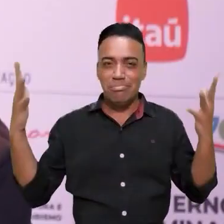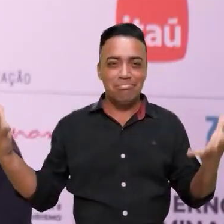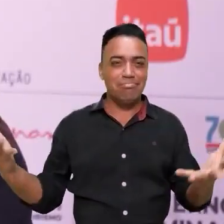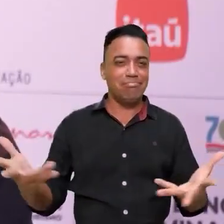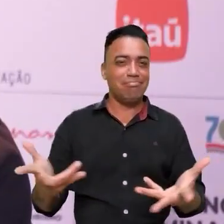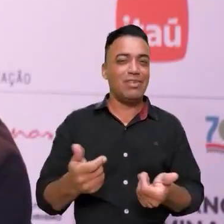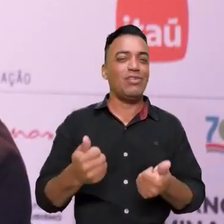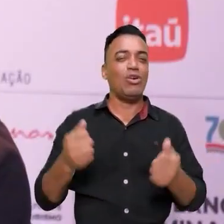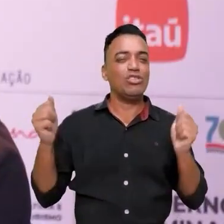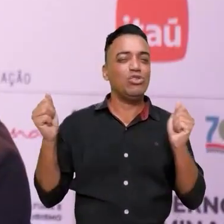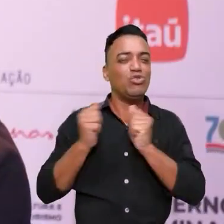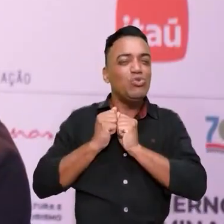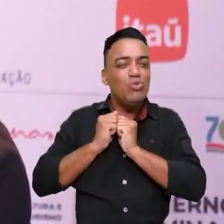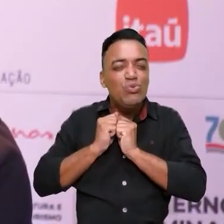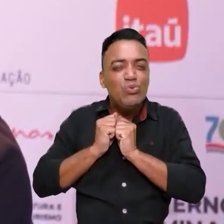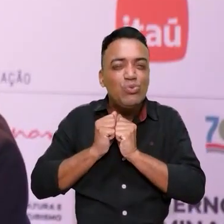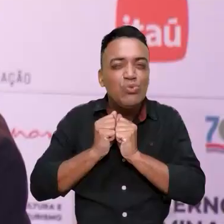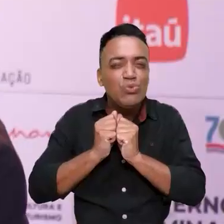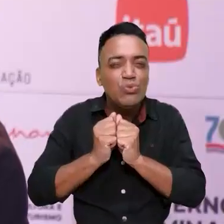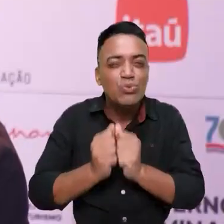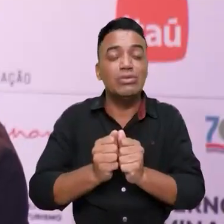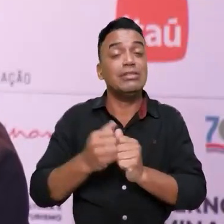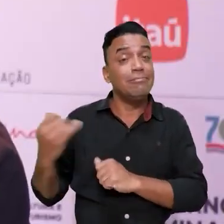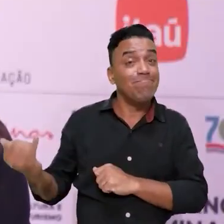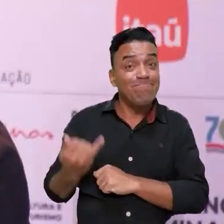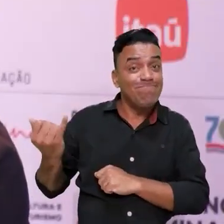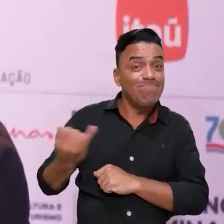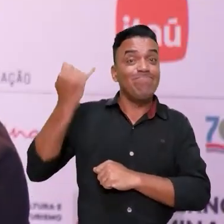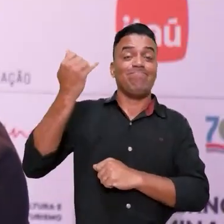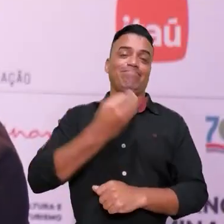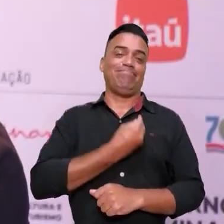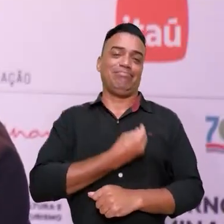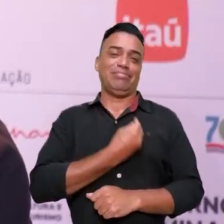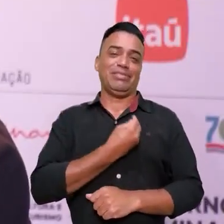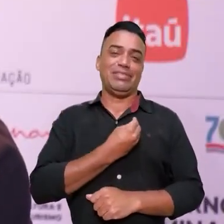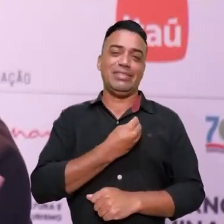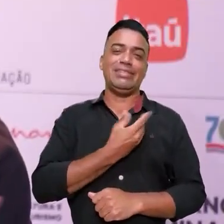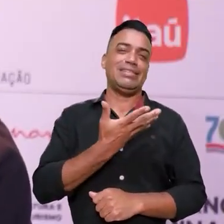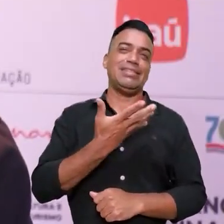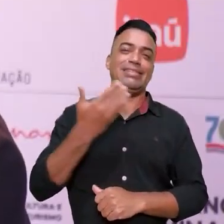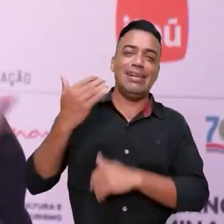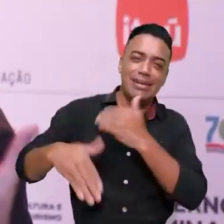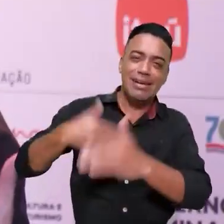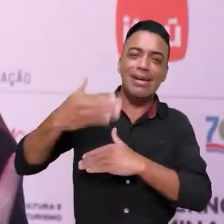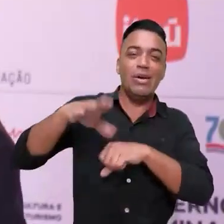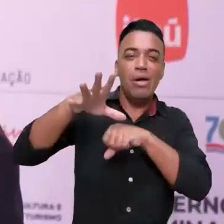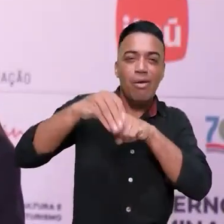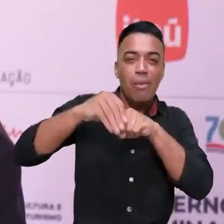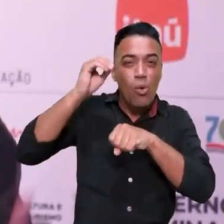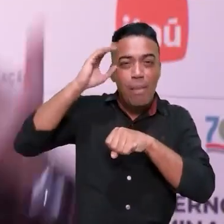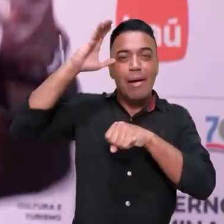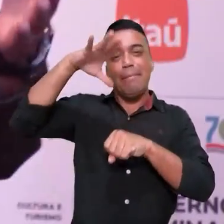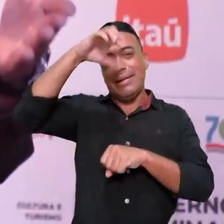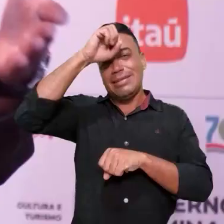incríveis que me deram a mão e que foram fundamentais, né, no meu aprendizado para a